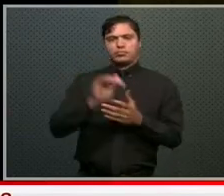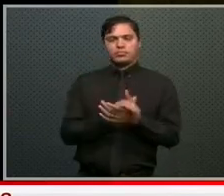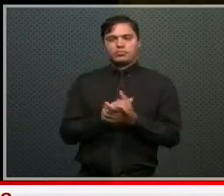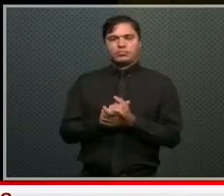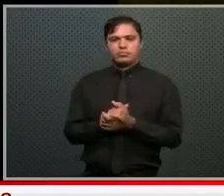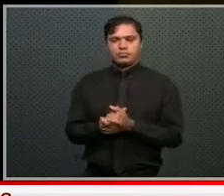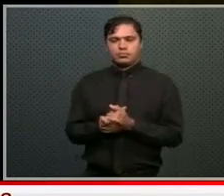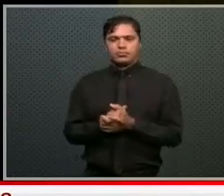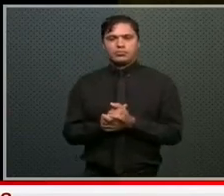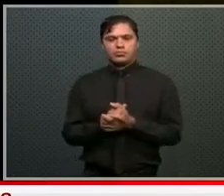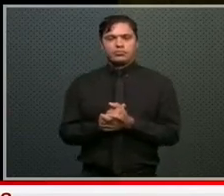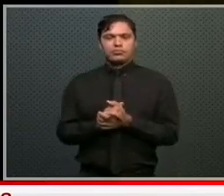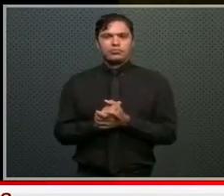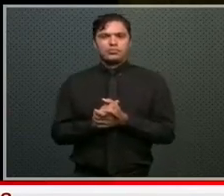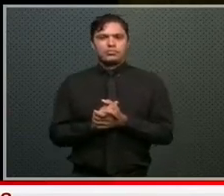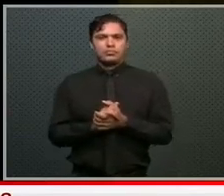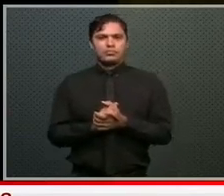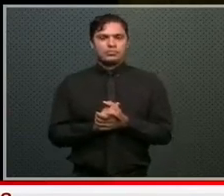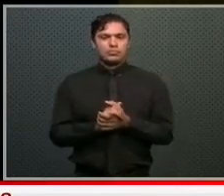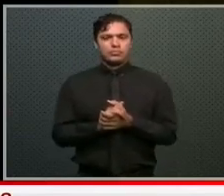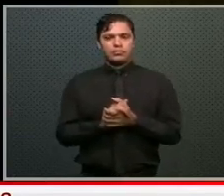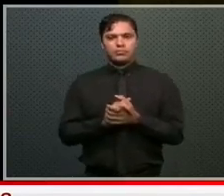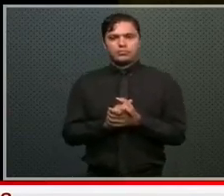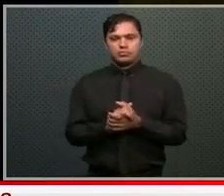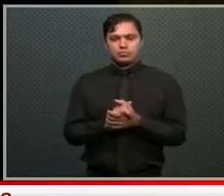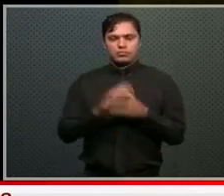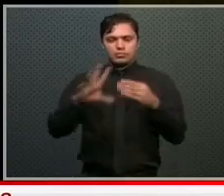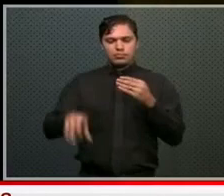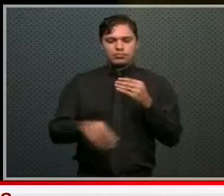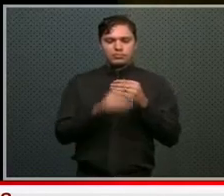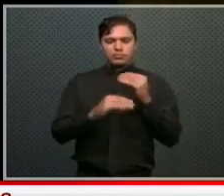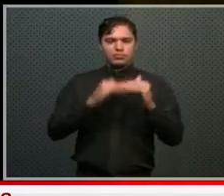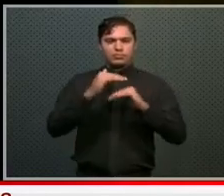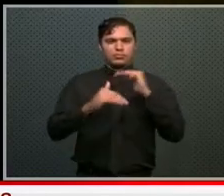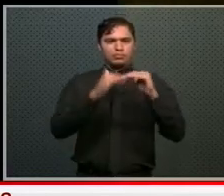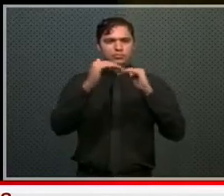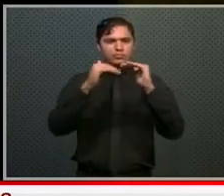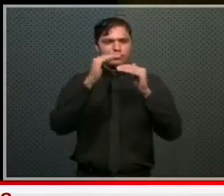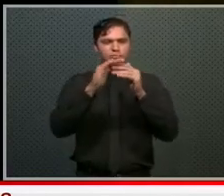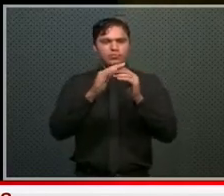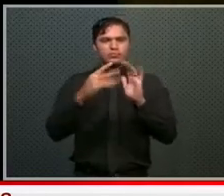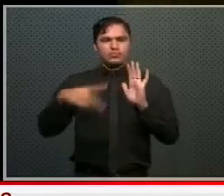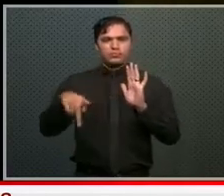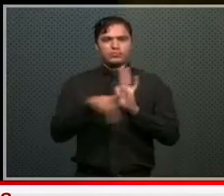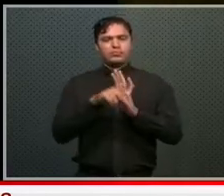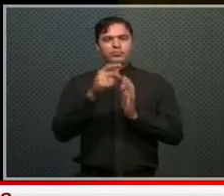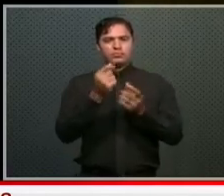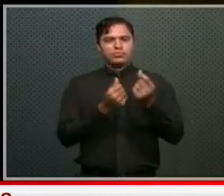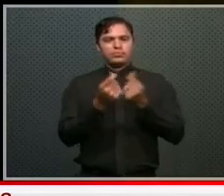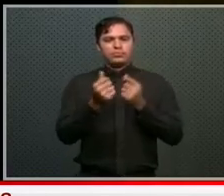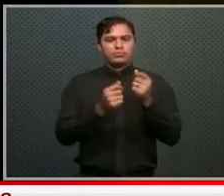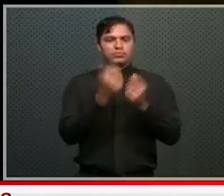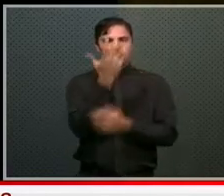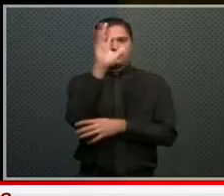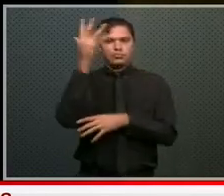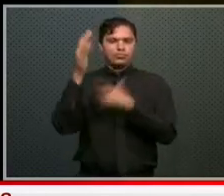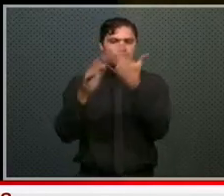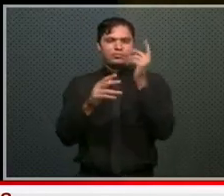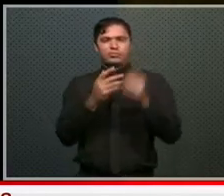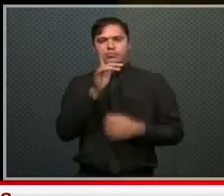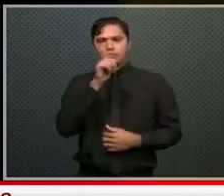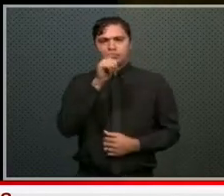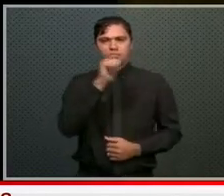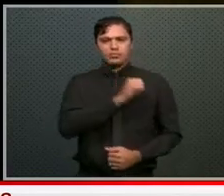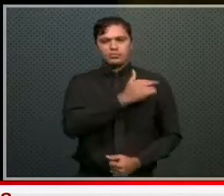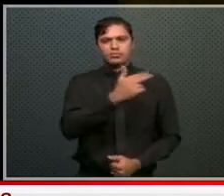enfatizado que é elementar para o nosso desenvolvimento que é a própria monetização da floresta da água e outros